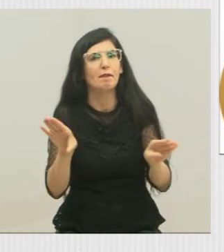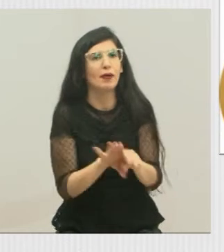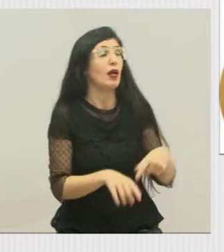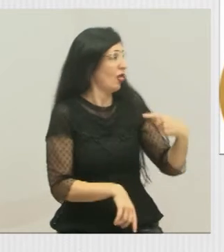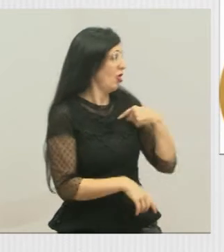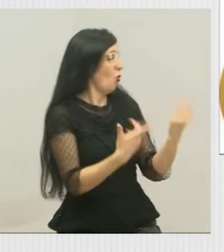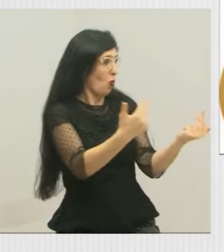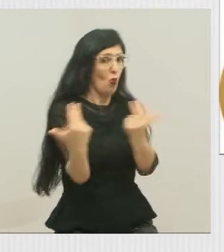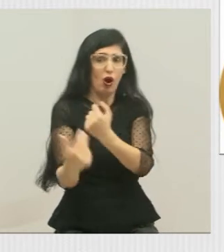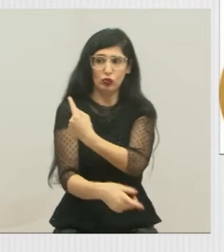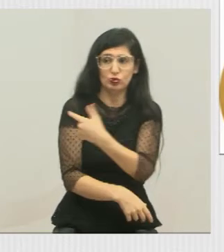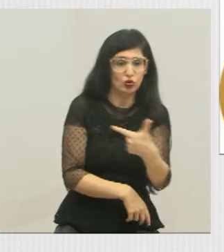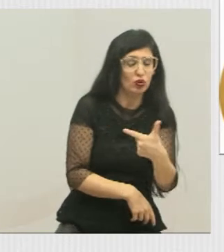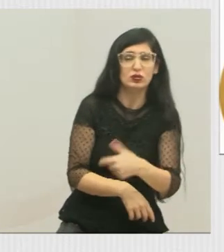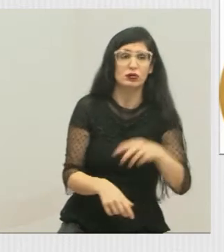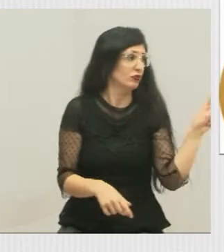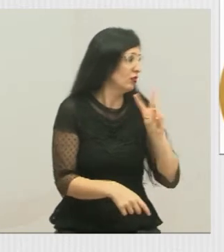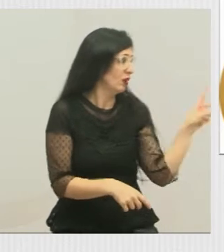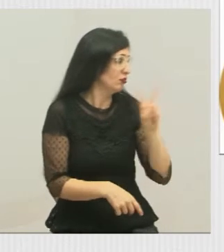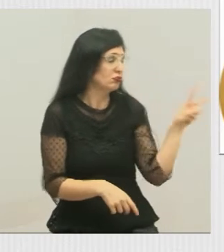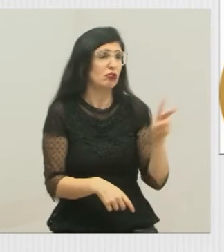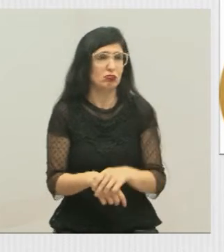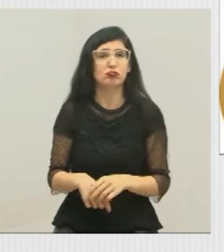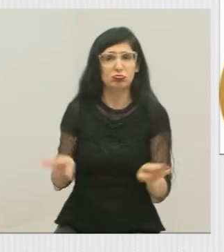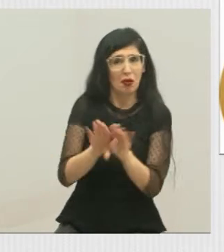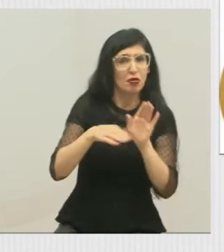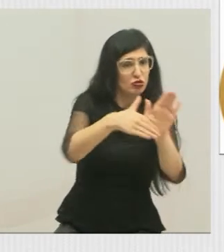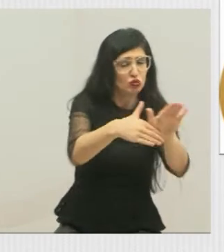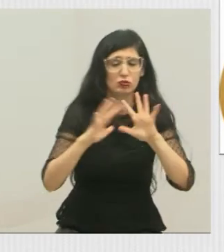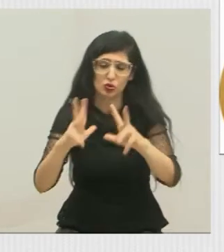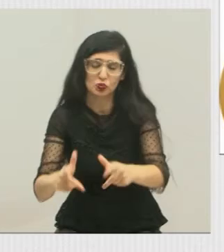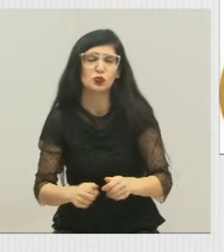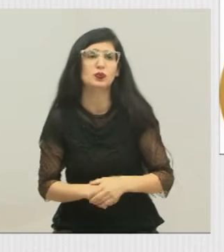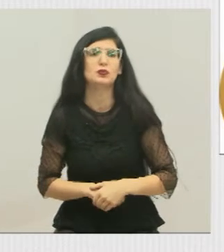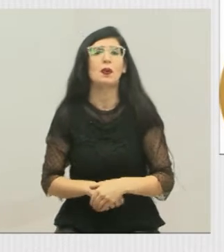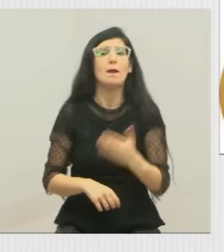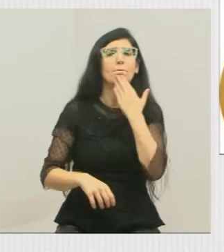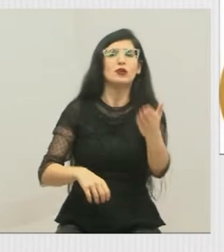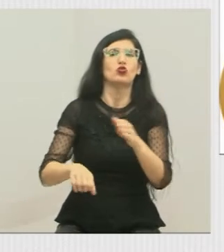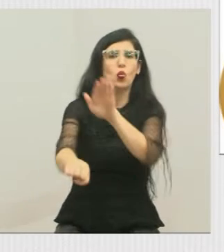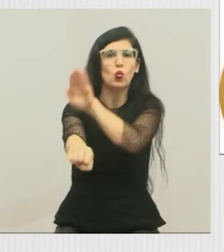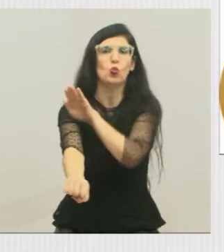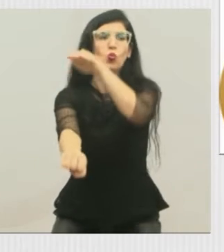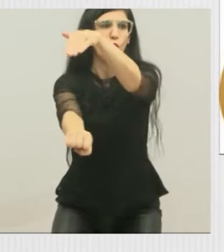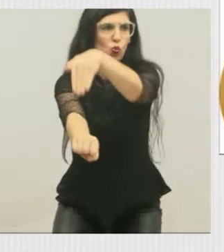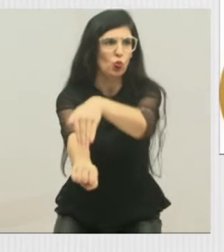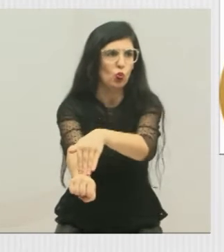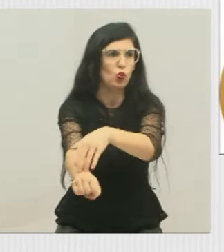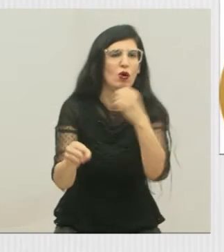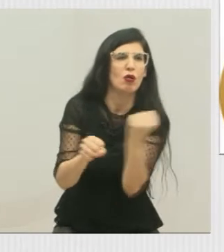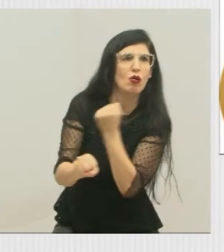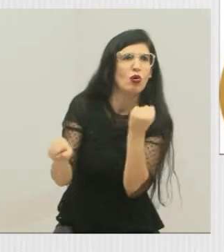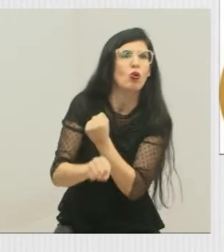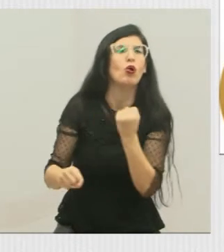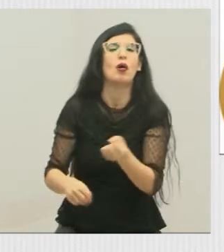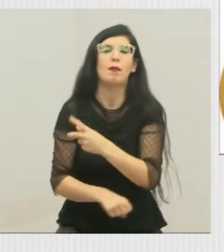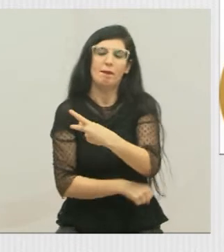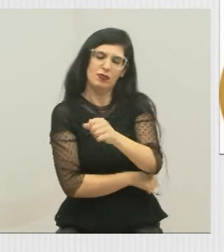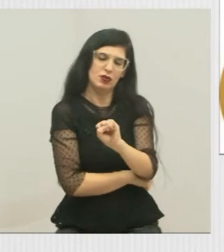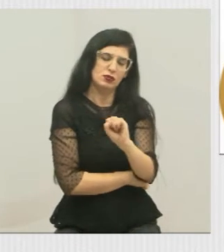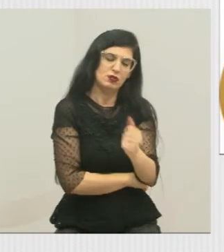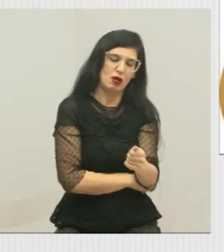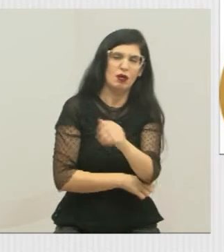nós se vemos lá no Parque Santo Antônio onde foi pedido lombada na Rua dos Crisântemos próximo